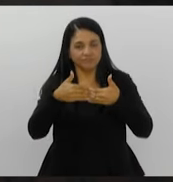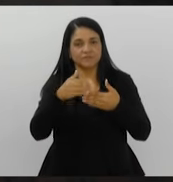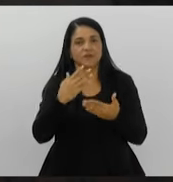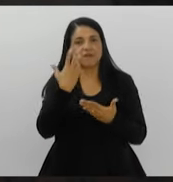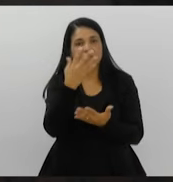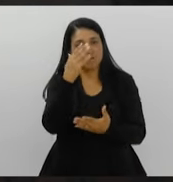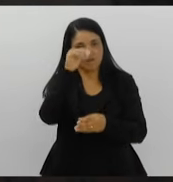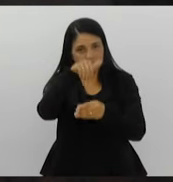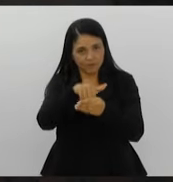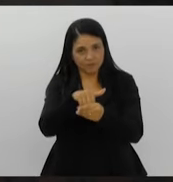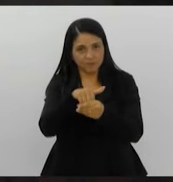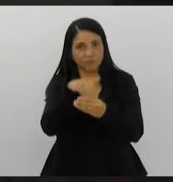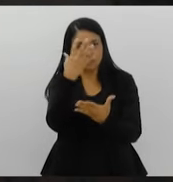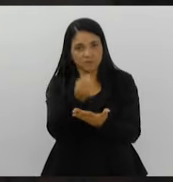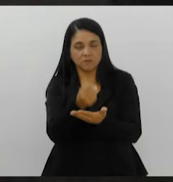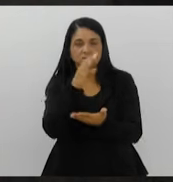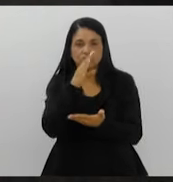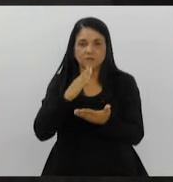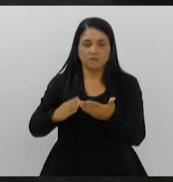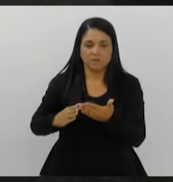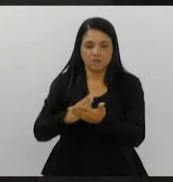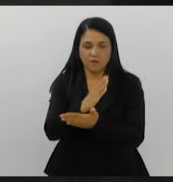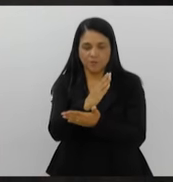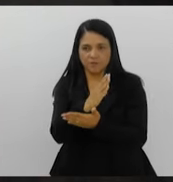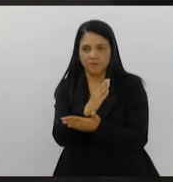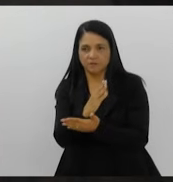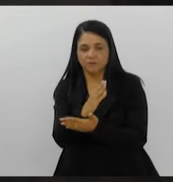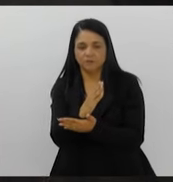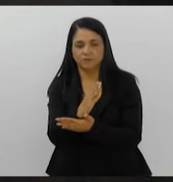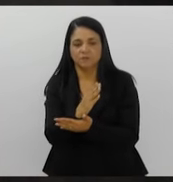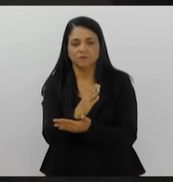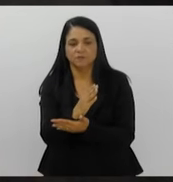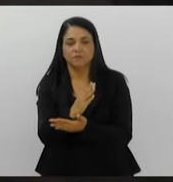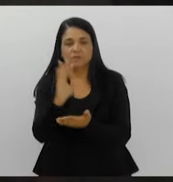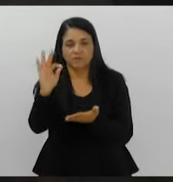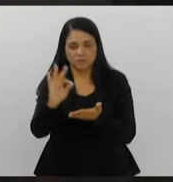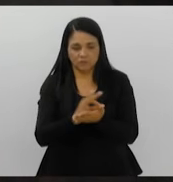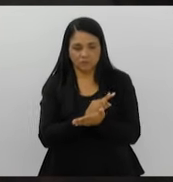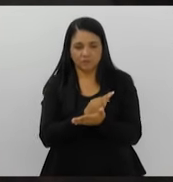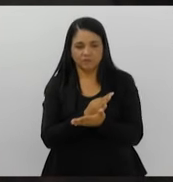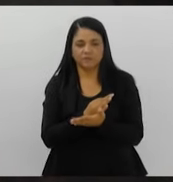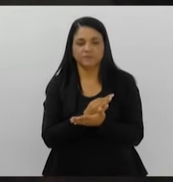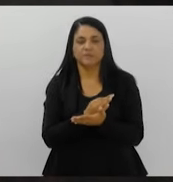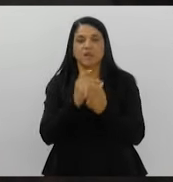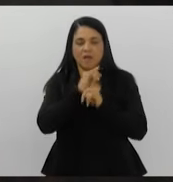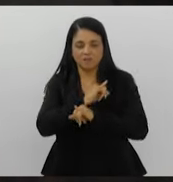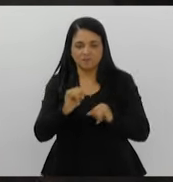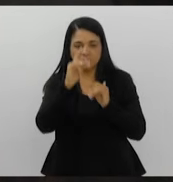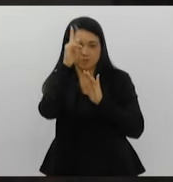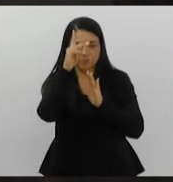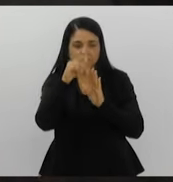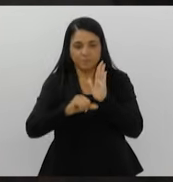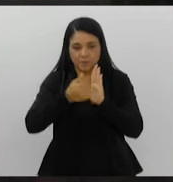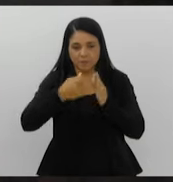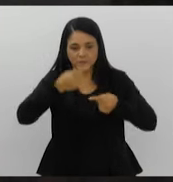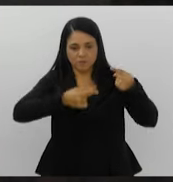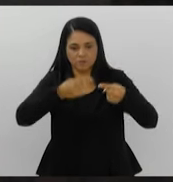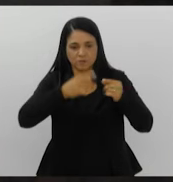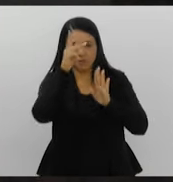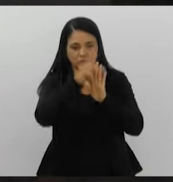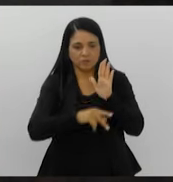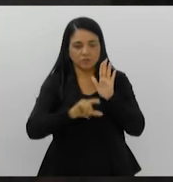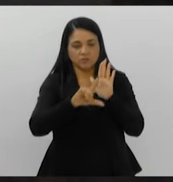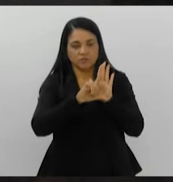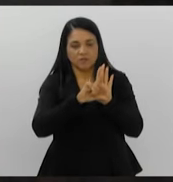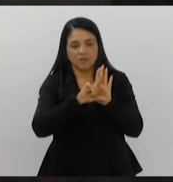e votação, os senhores que aprovam, permaneçam como estão, aprovado. Vai autógrafo. Anuncio em primeira discussão o projeto